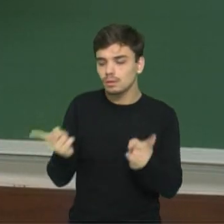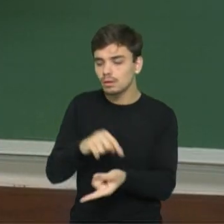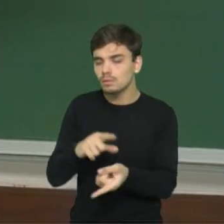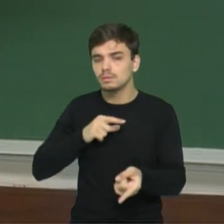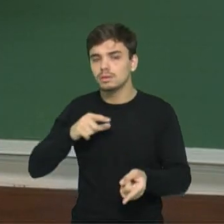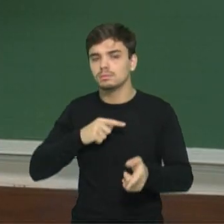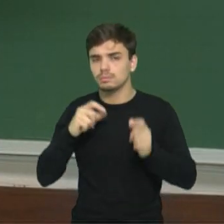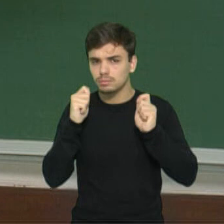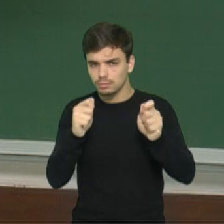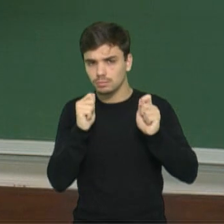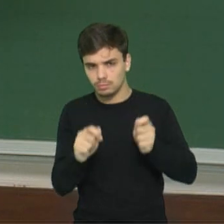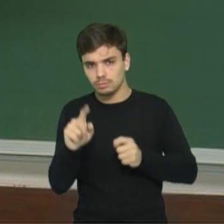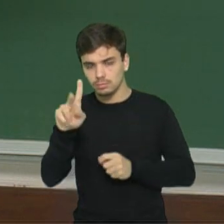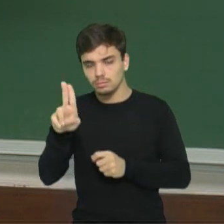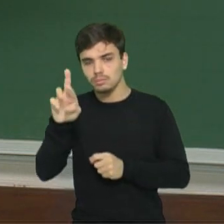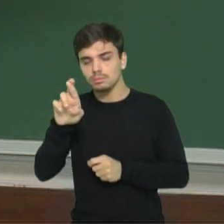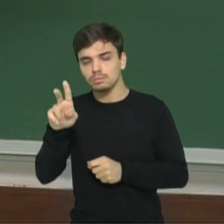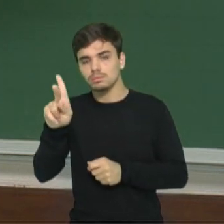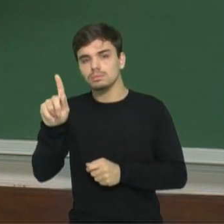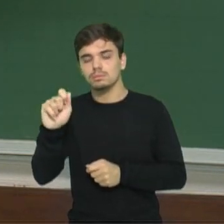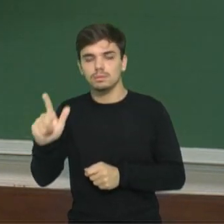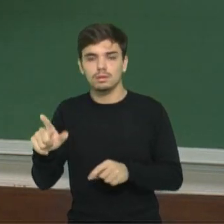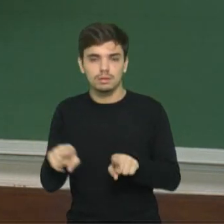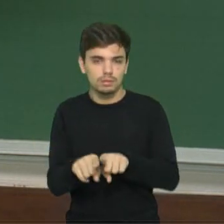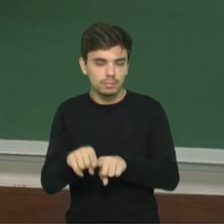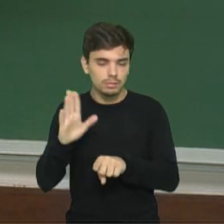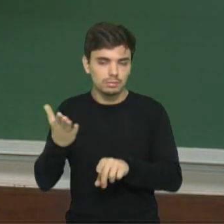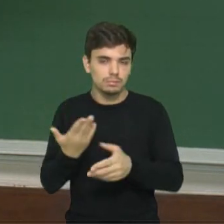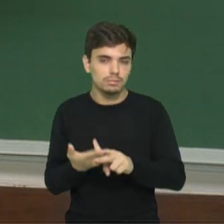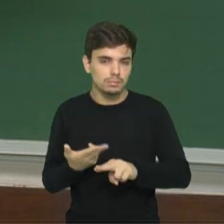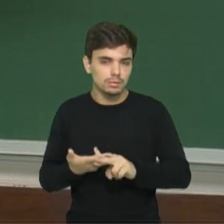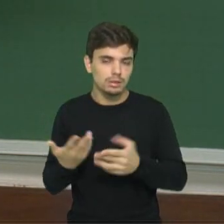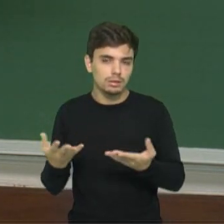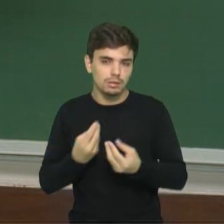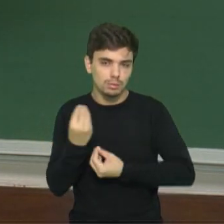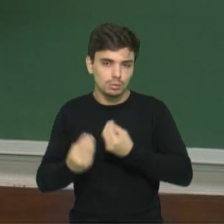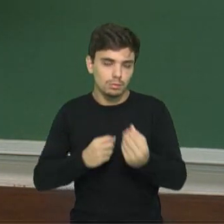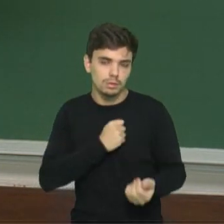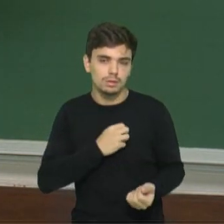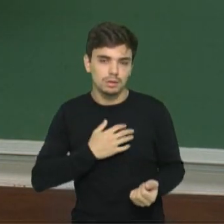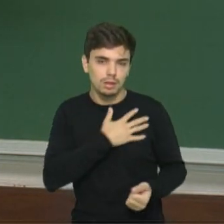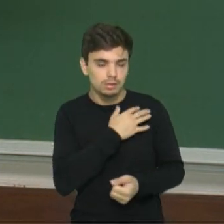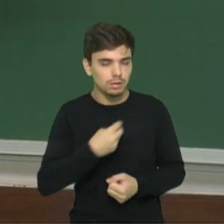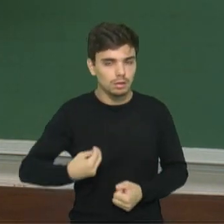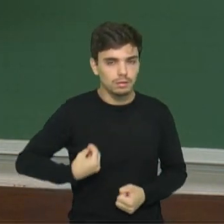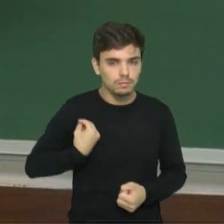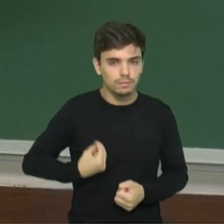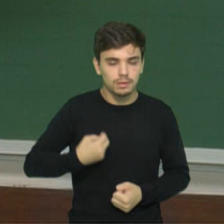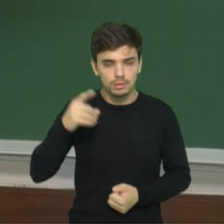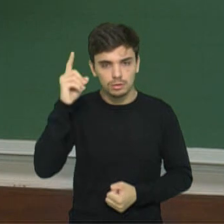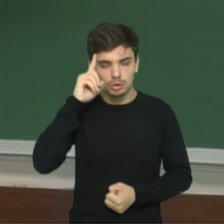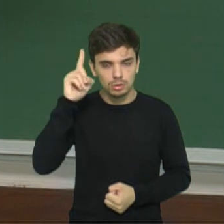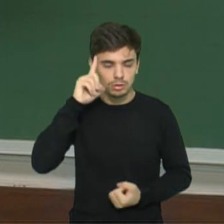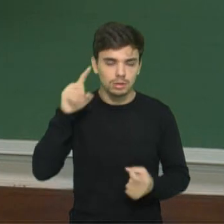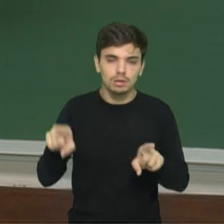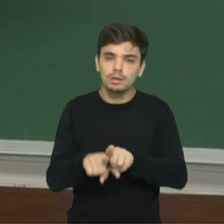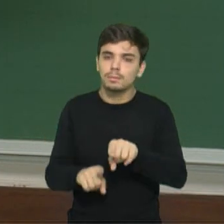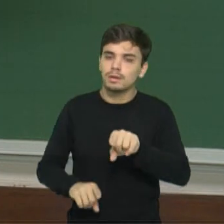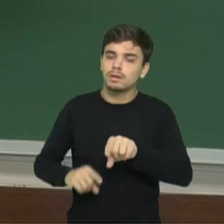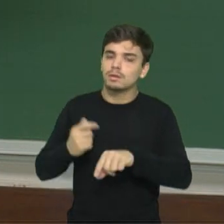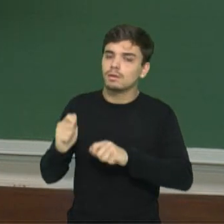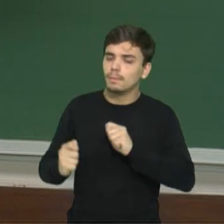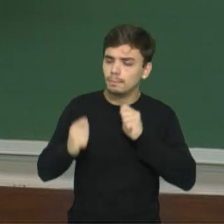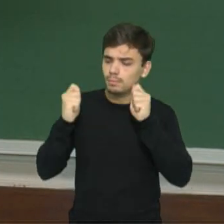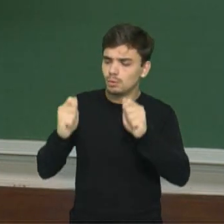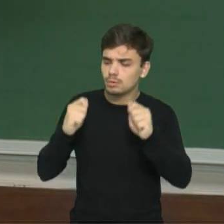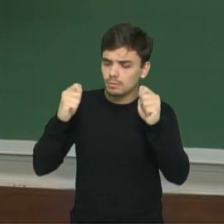com esse ajuizamento dessas questões de se utilizar o exército na vida cotidiana, vai se manifestar com